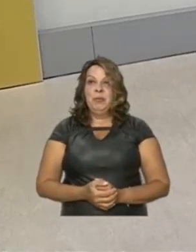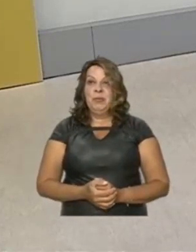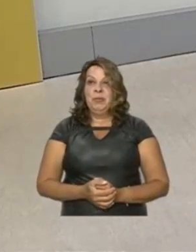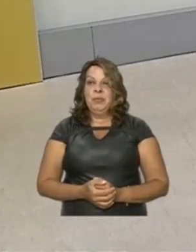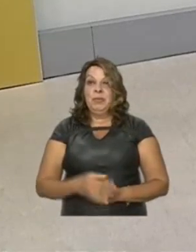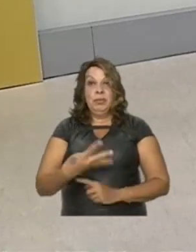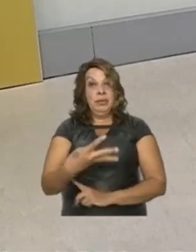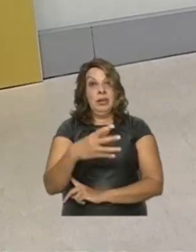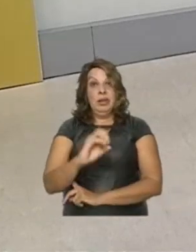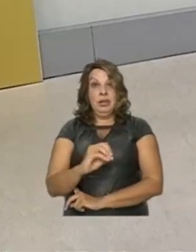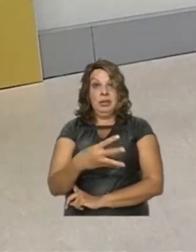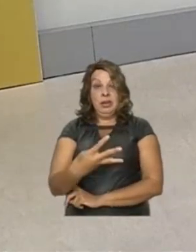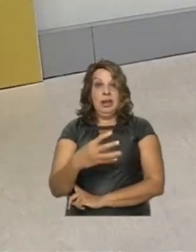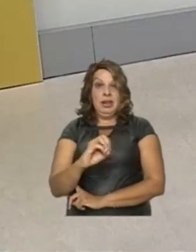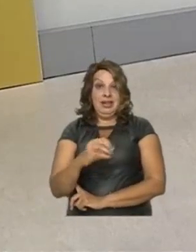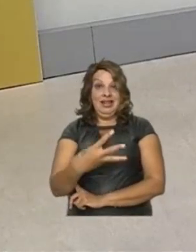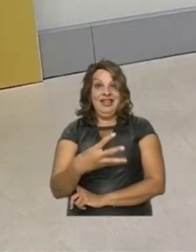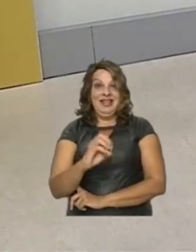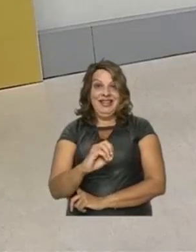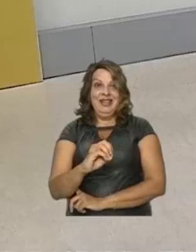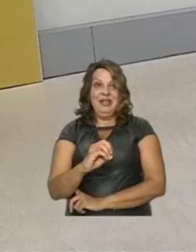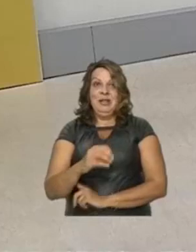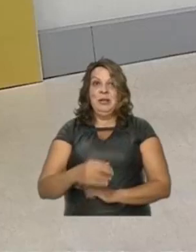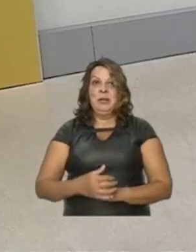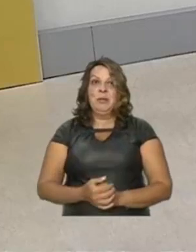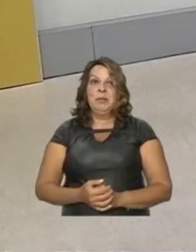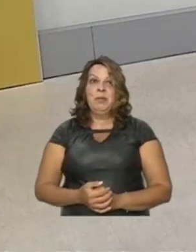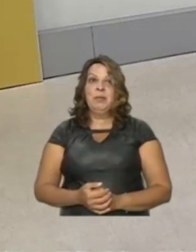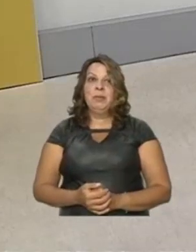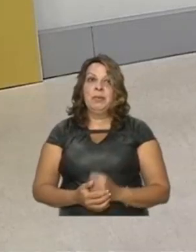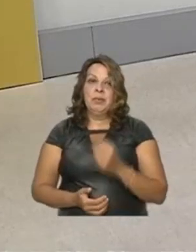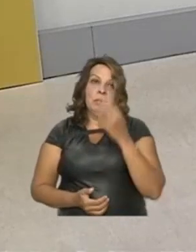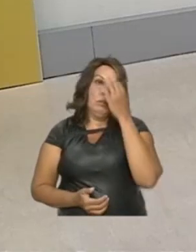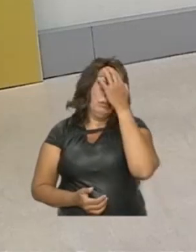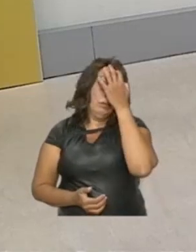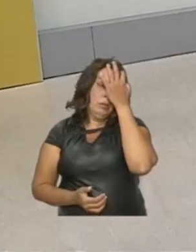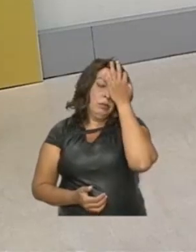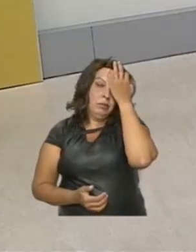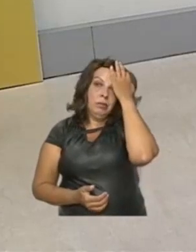18, 40 também, 40, vai lá no 40, 40.